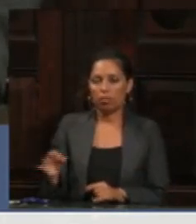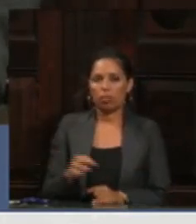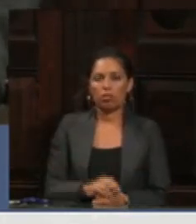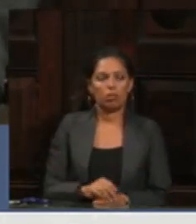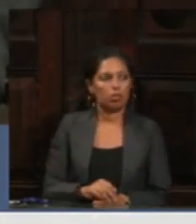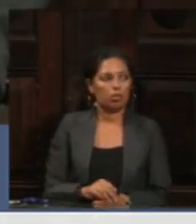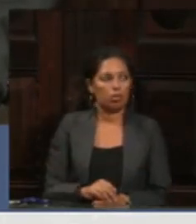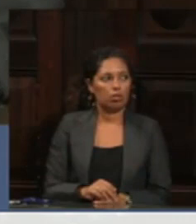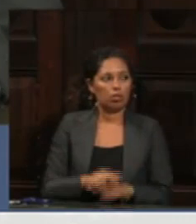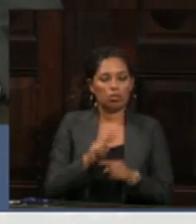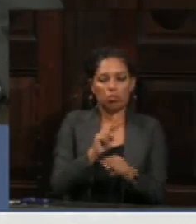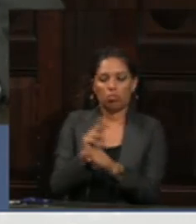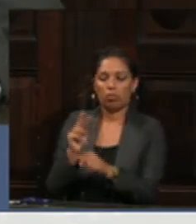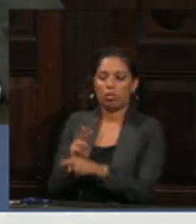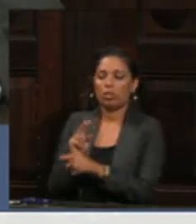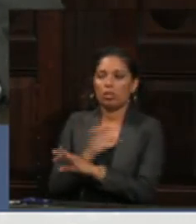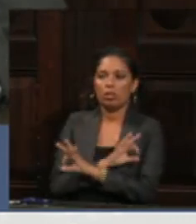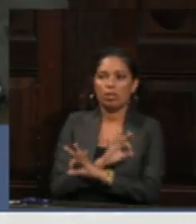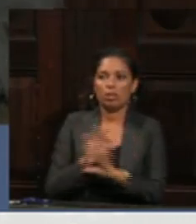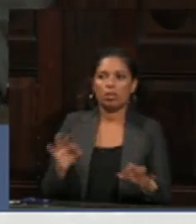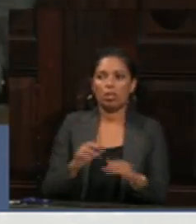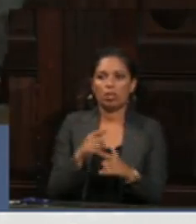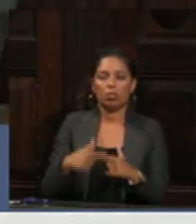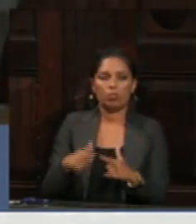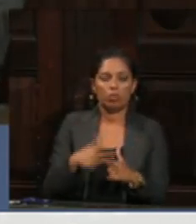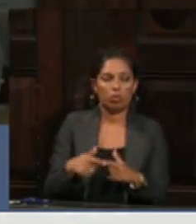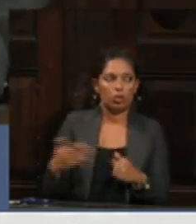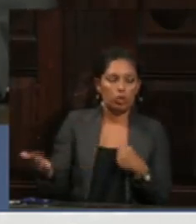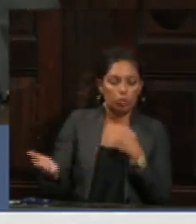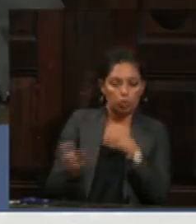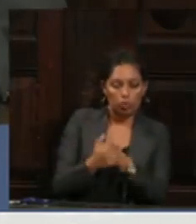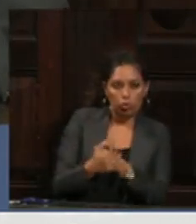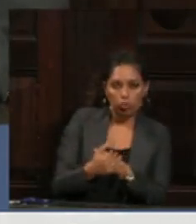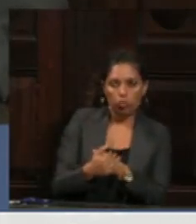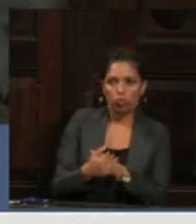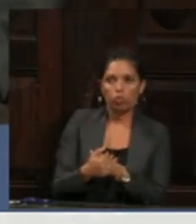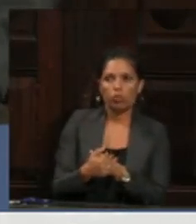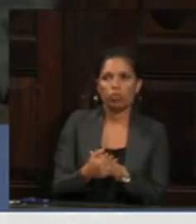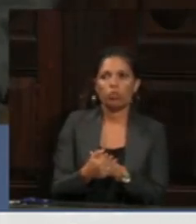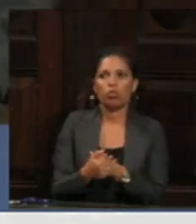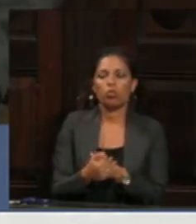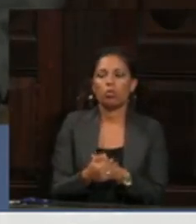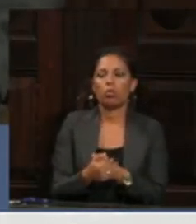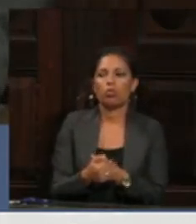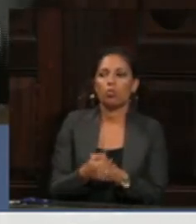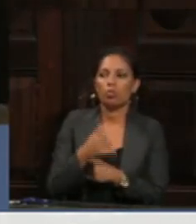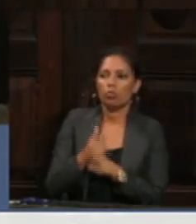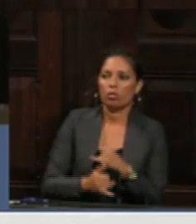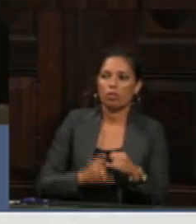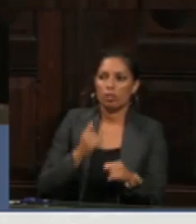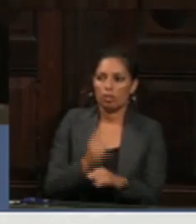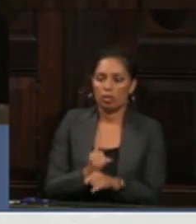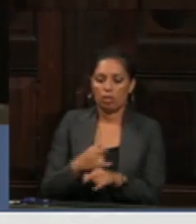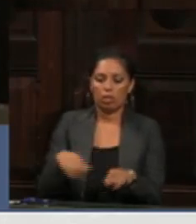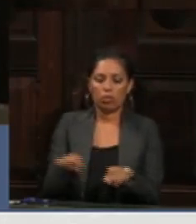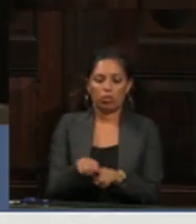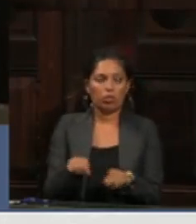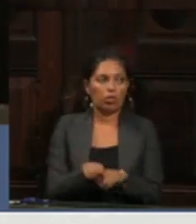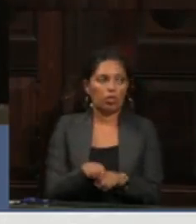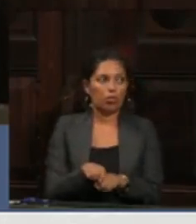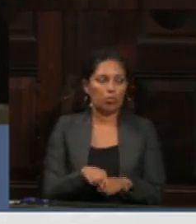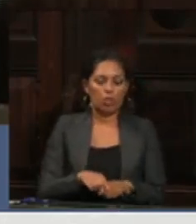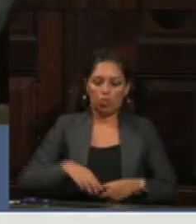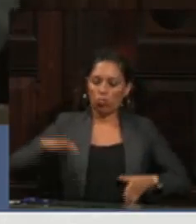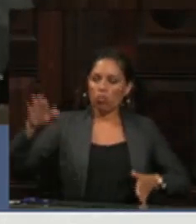não enfrenta o problema, se esconde através das mídias sociais e das suas